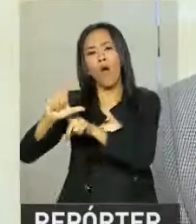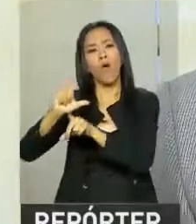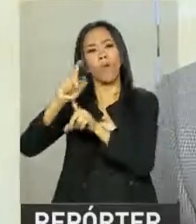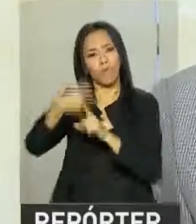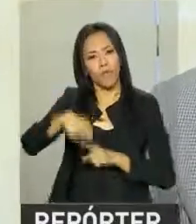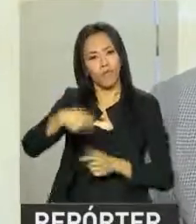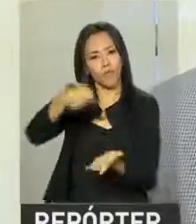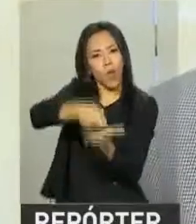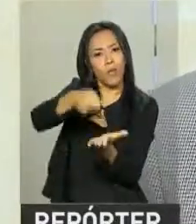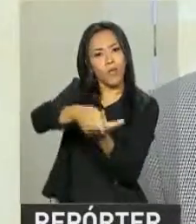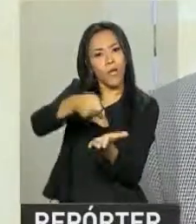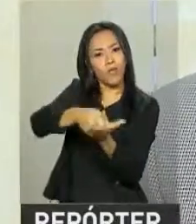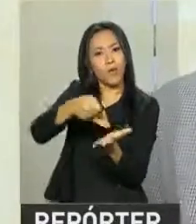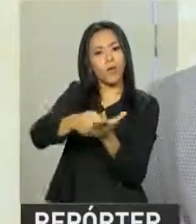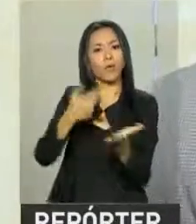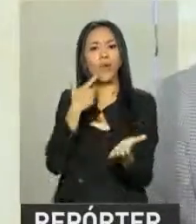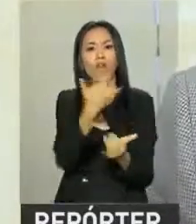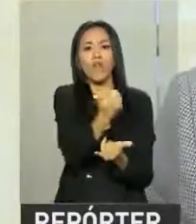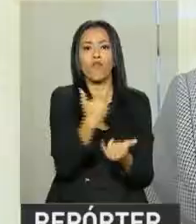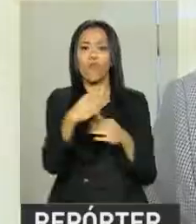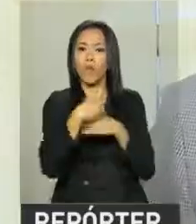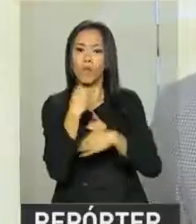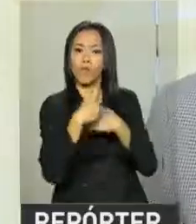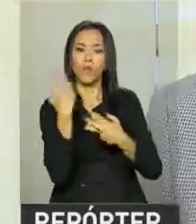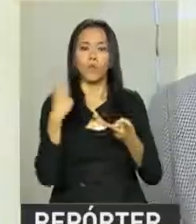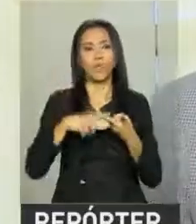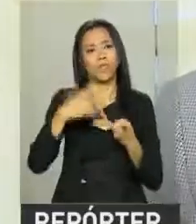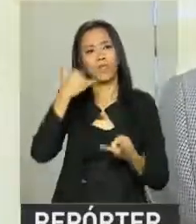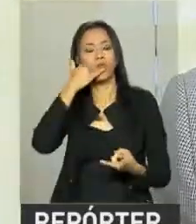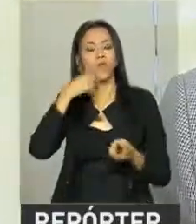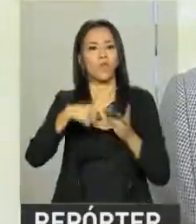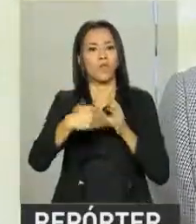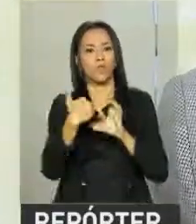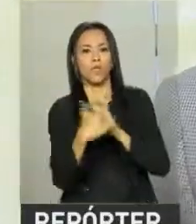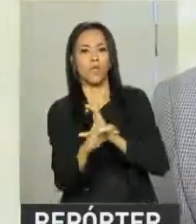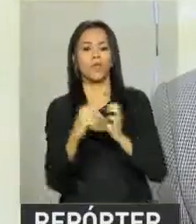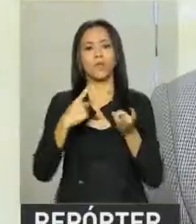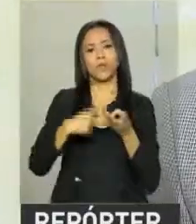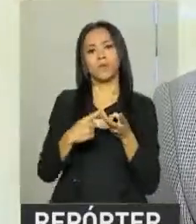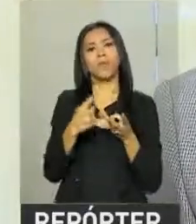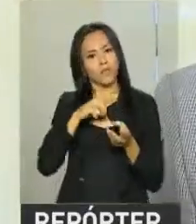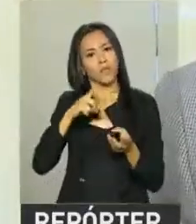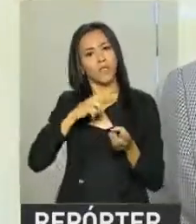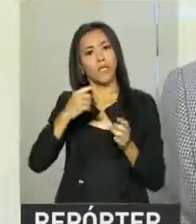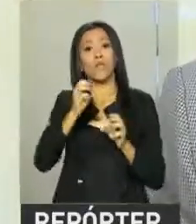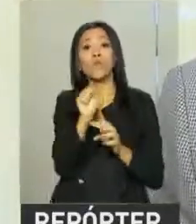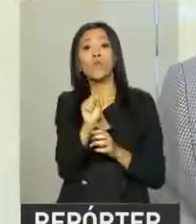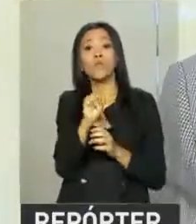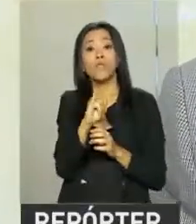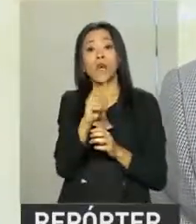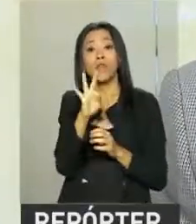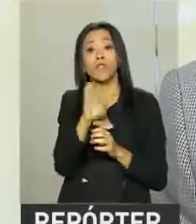o canal de comunicação. Um telefone, um e-mail, um saque, um site, mas que o